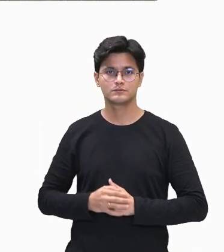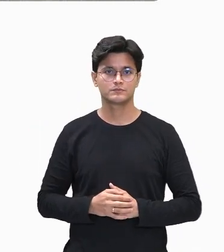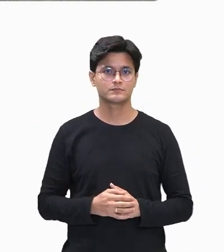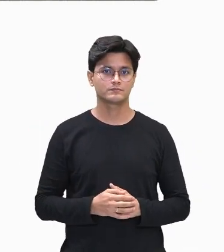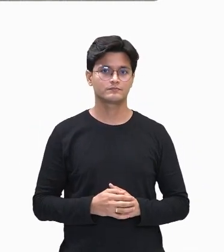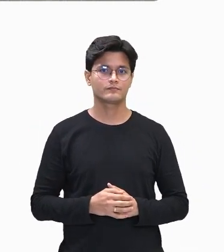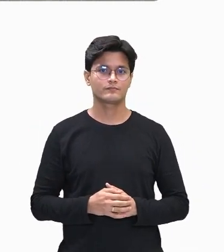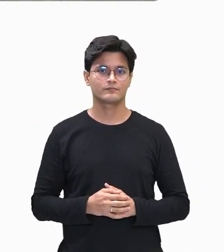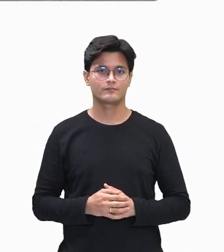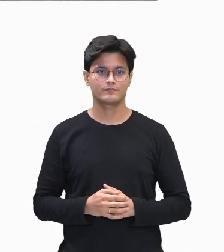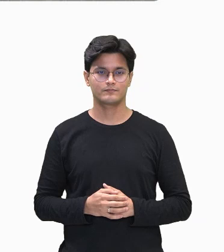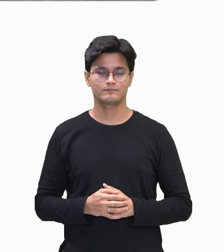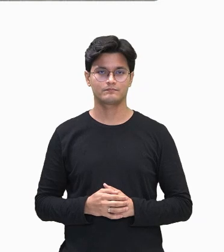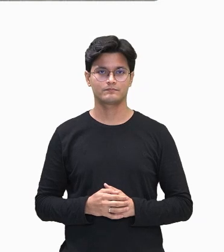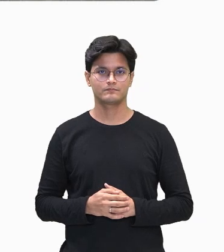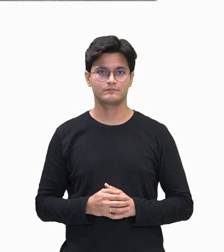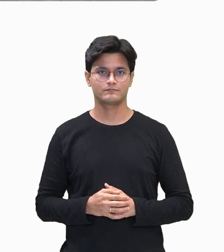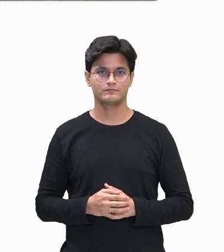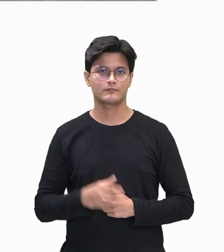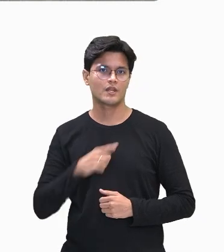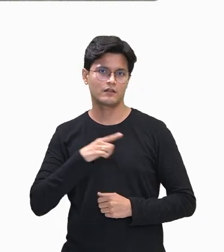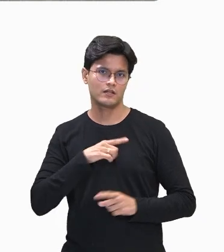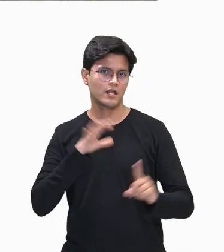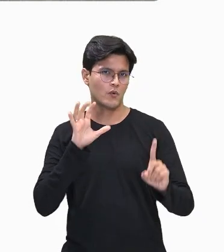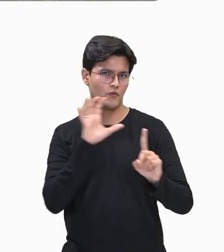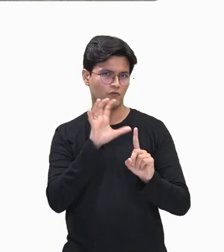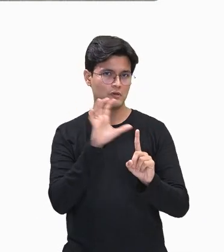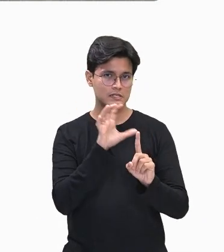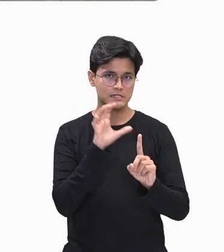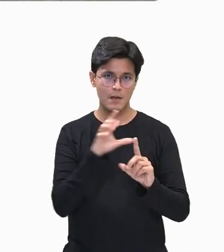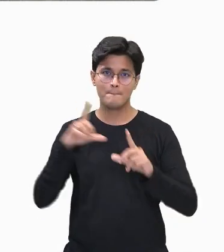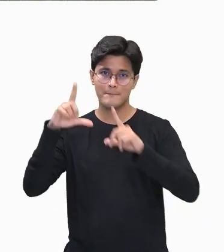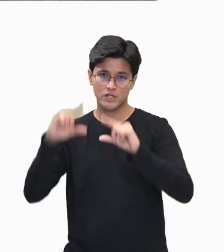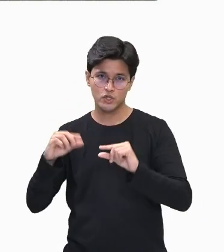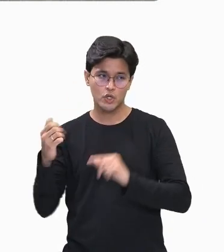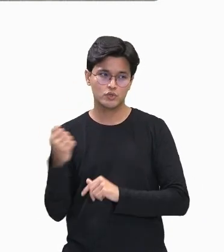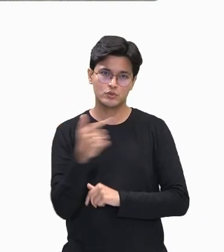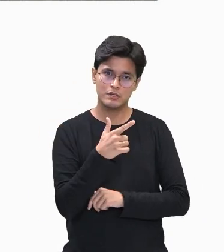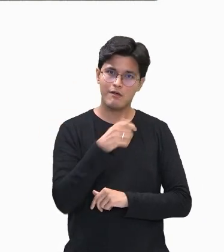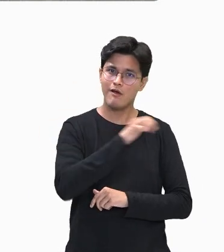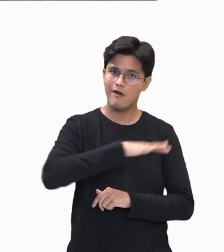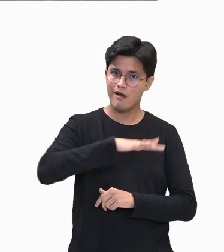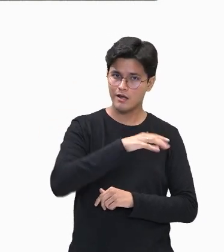elas têm, na verdade, uma menor influência em relação às outras áreas